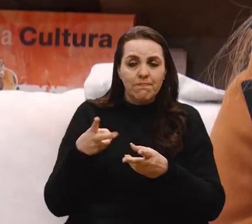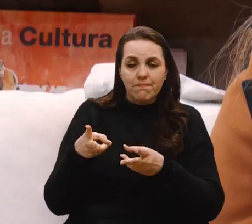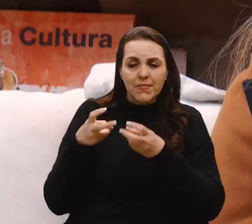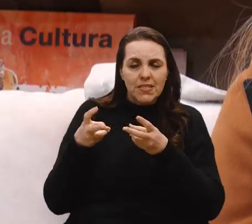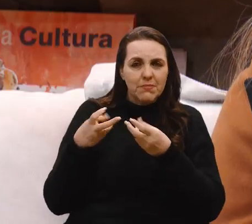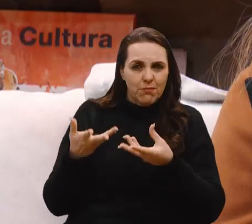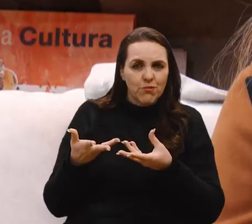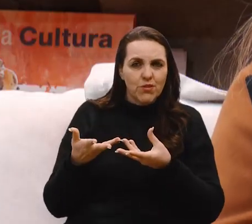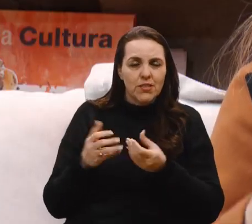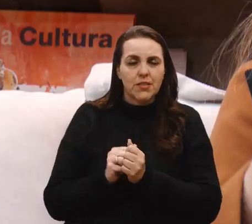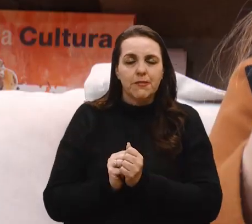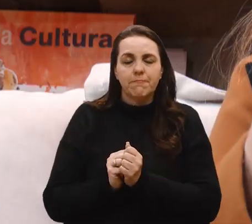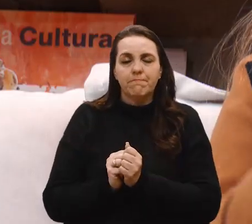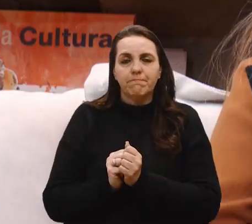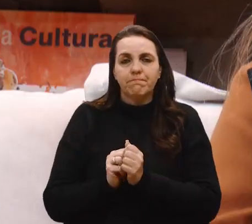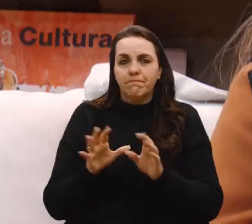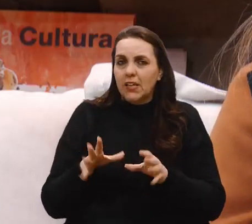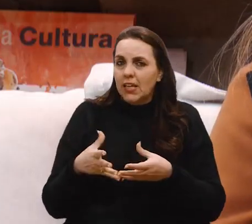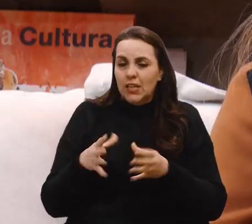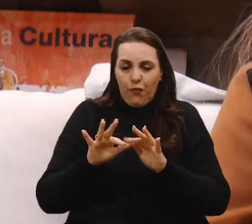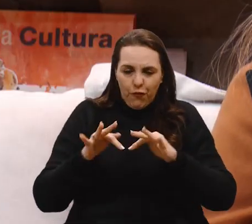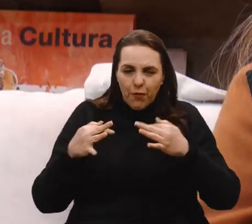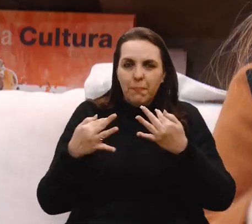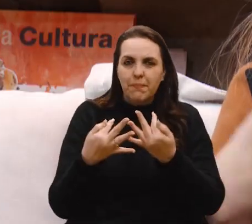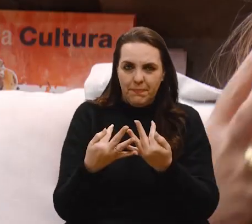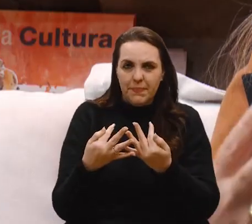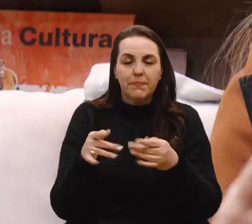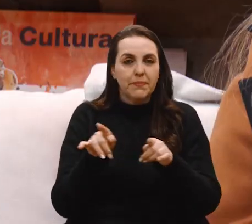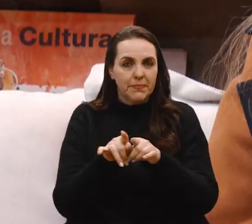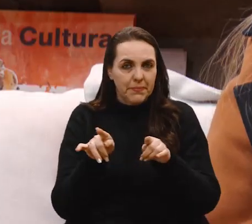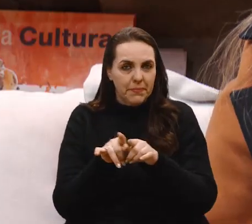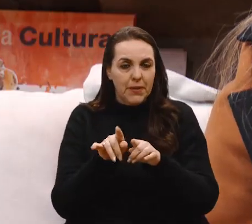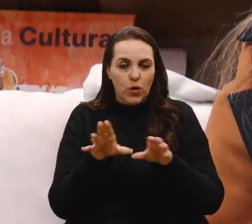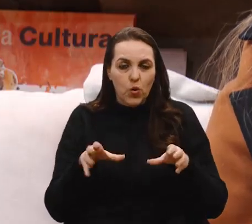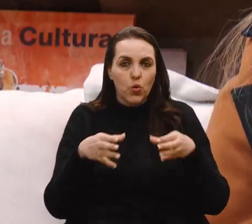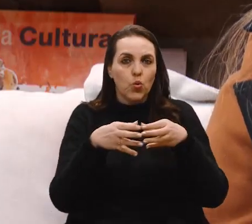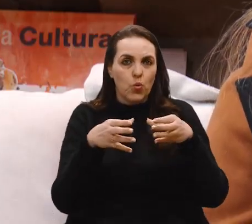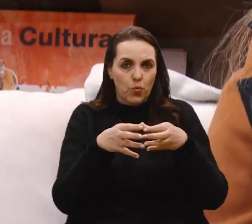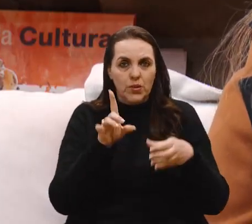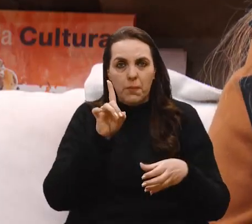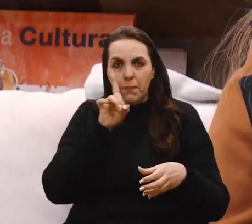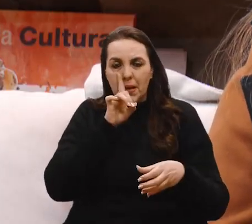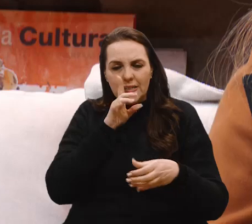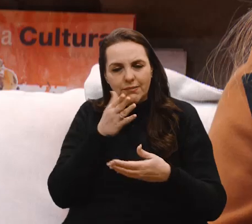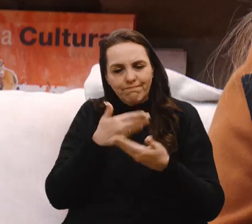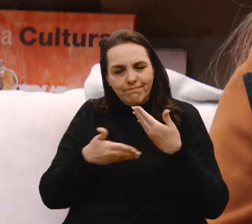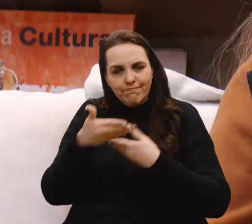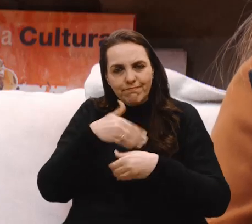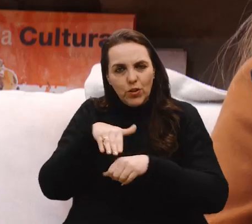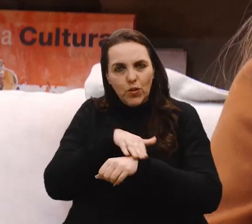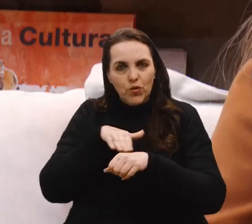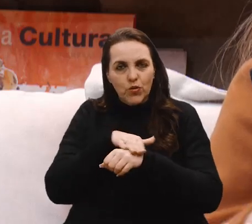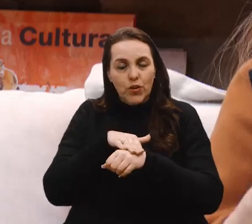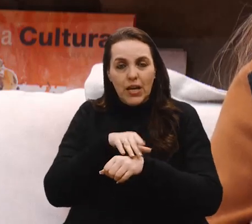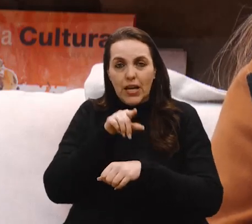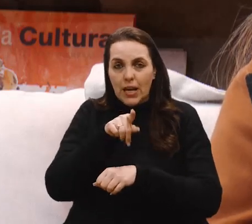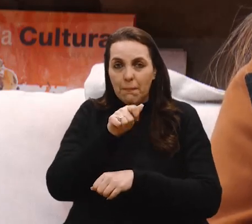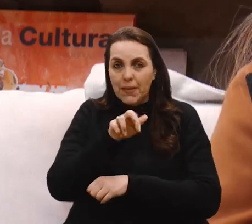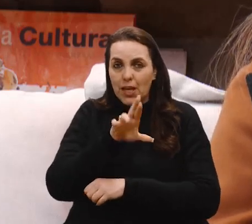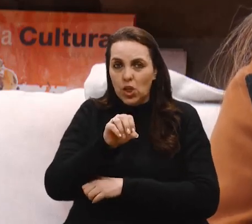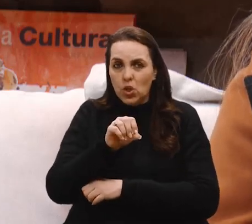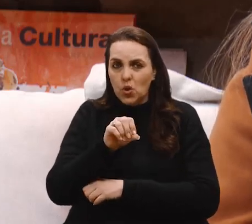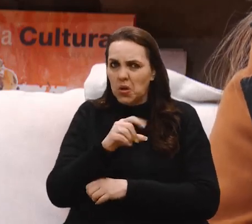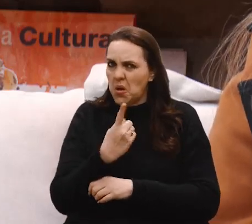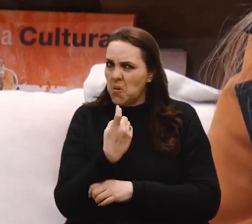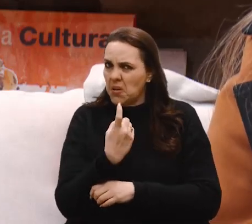percebemos, enquanto família e também em conjunto com outras mães, que não é que o Pedro seria uma exceção,